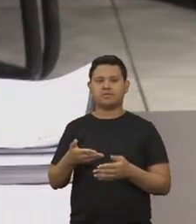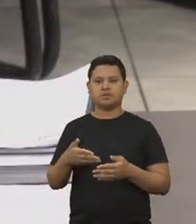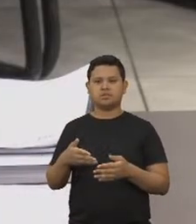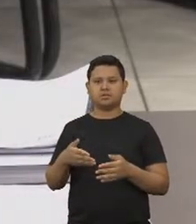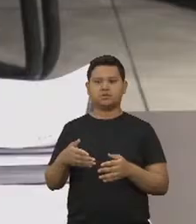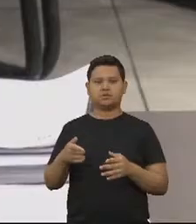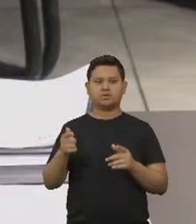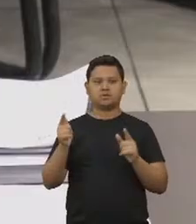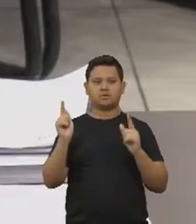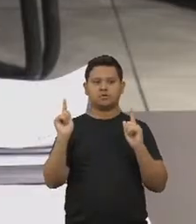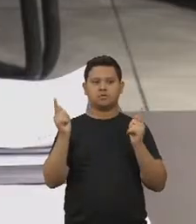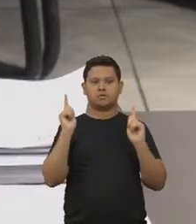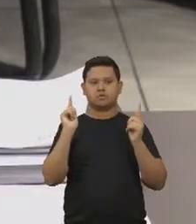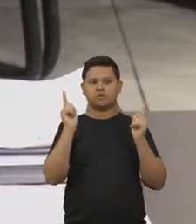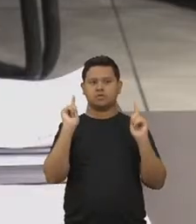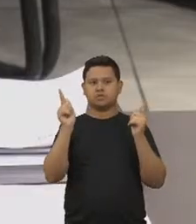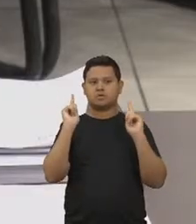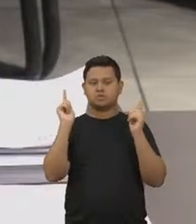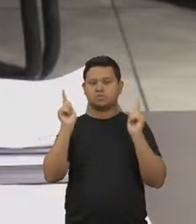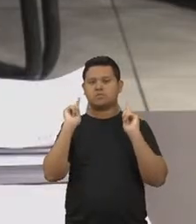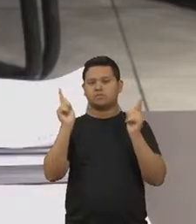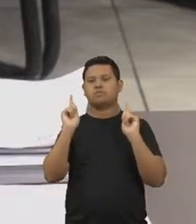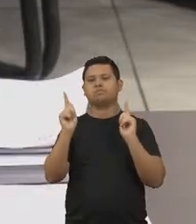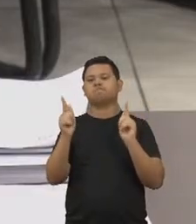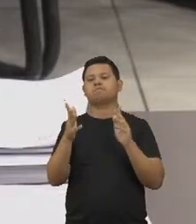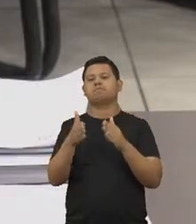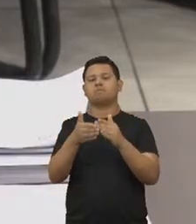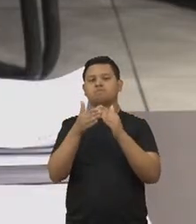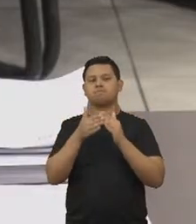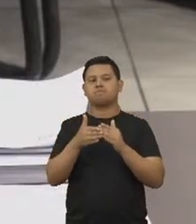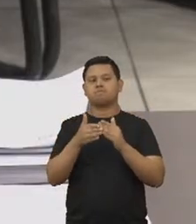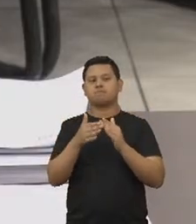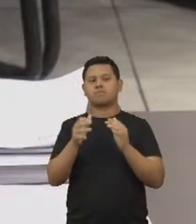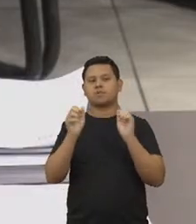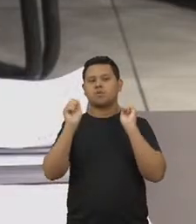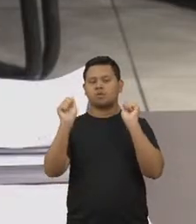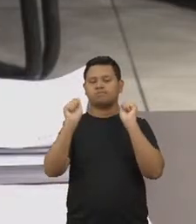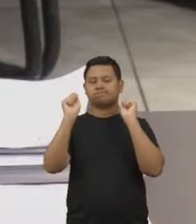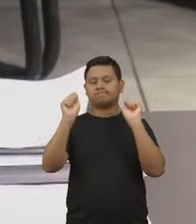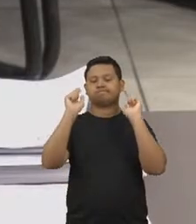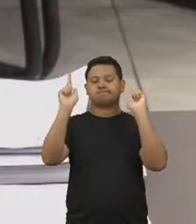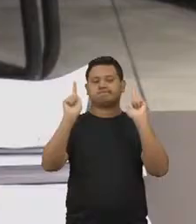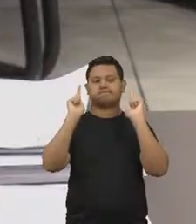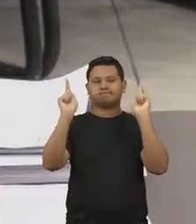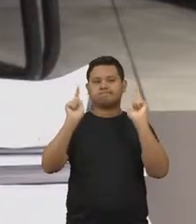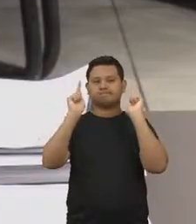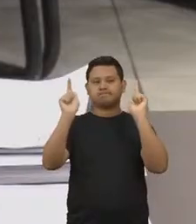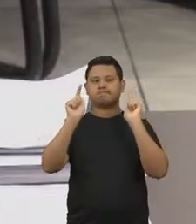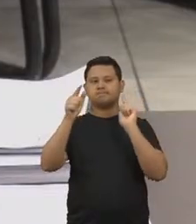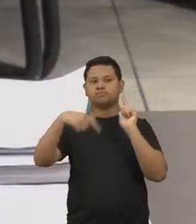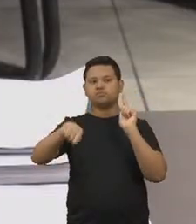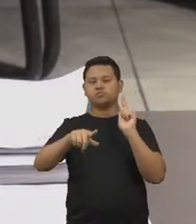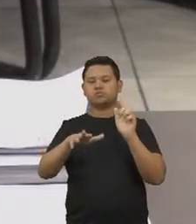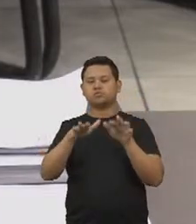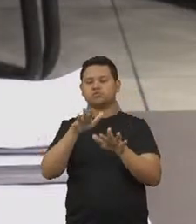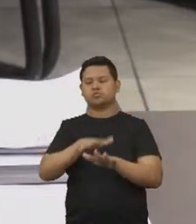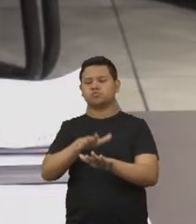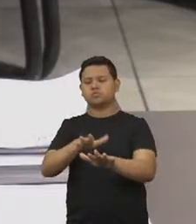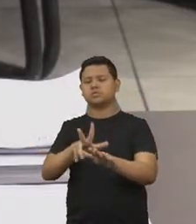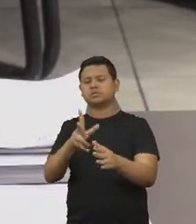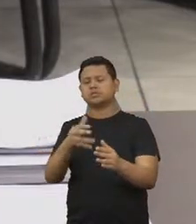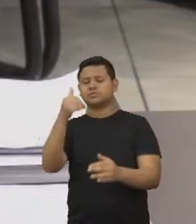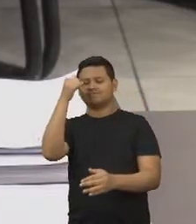está tendo práticas lá antissindicais, não é? Pressionando lá os trabalhadores, tentando frustrar o movimento grevista, que